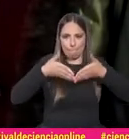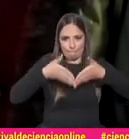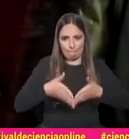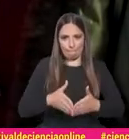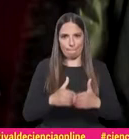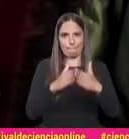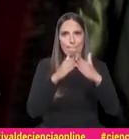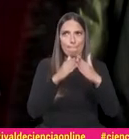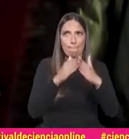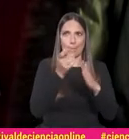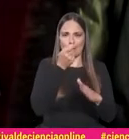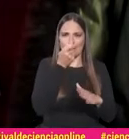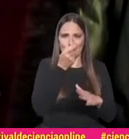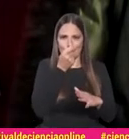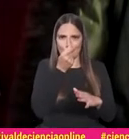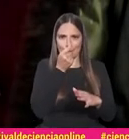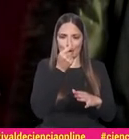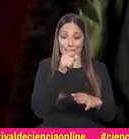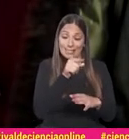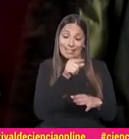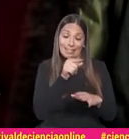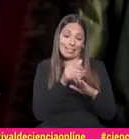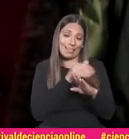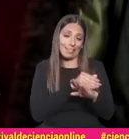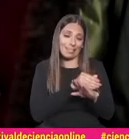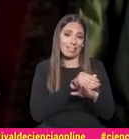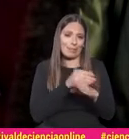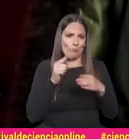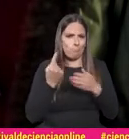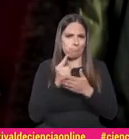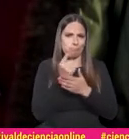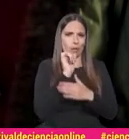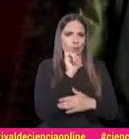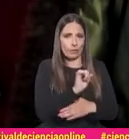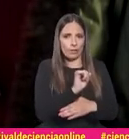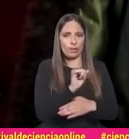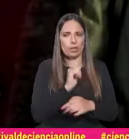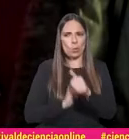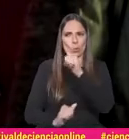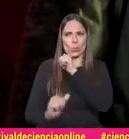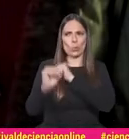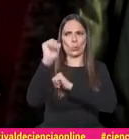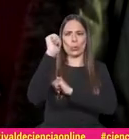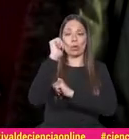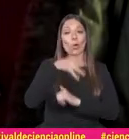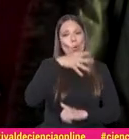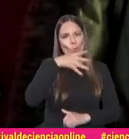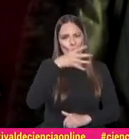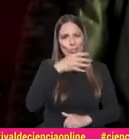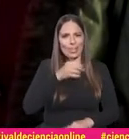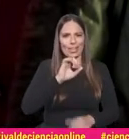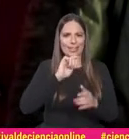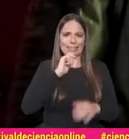uma embarcação muito semelhante àquela que Fernão de Magalhães utilizou na sua viagem, e vou-vos revelar três segredos que